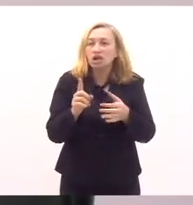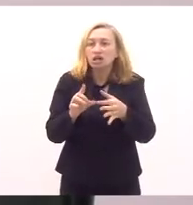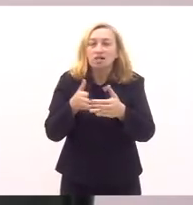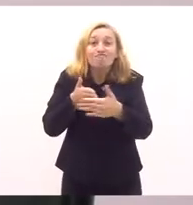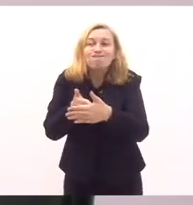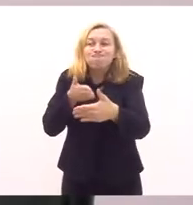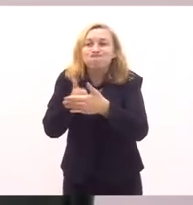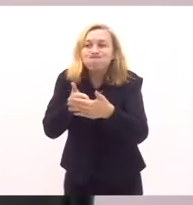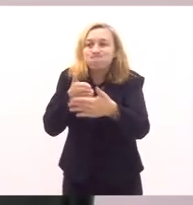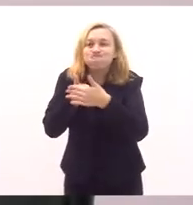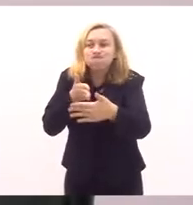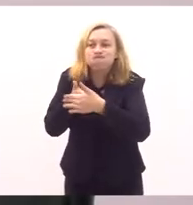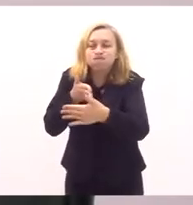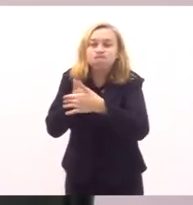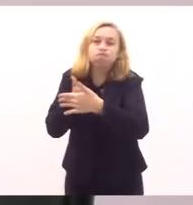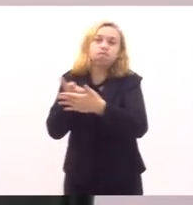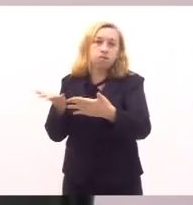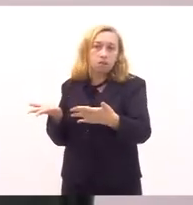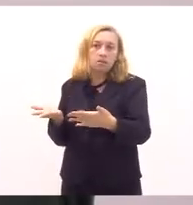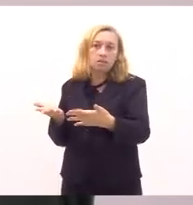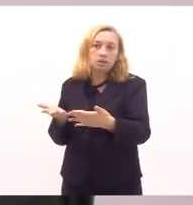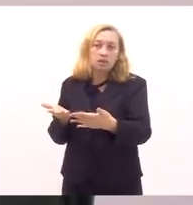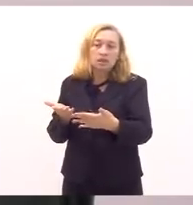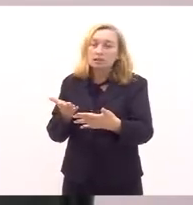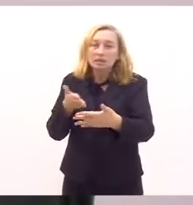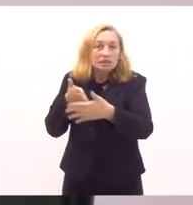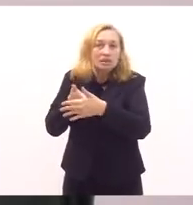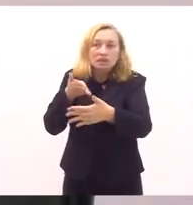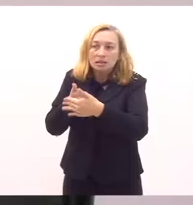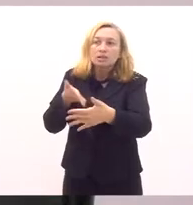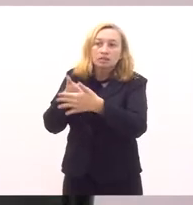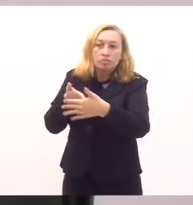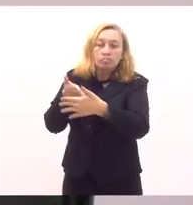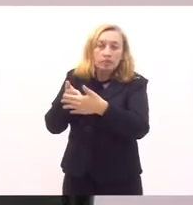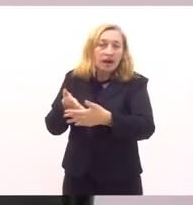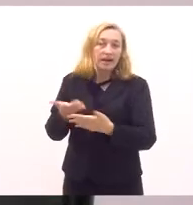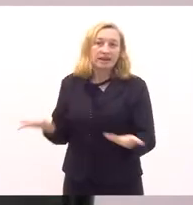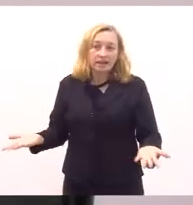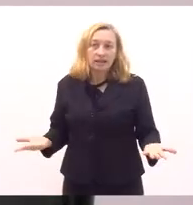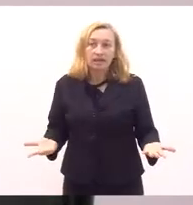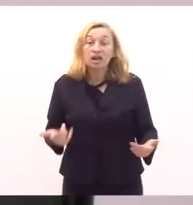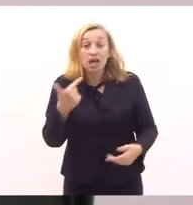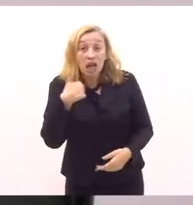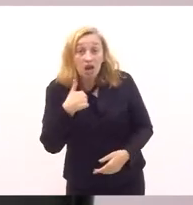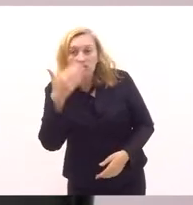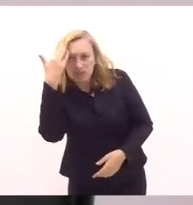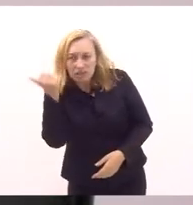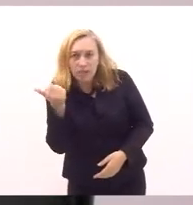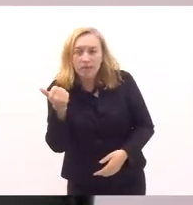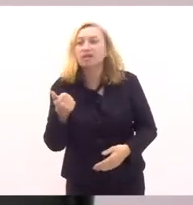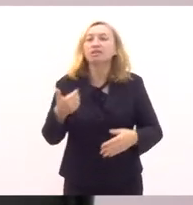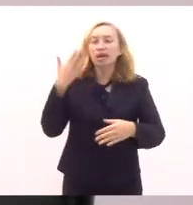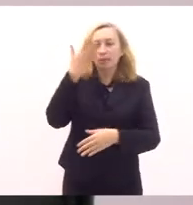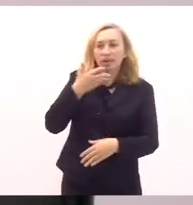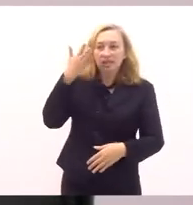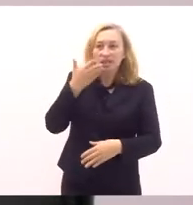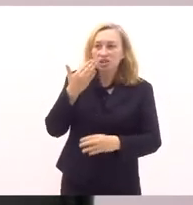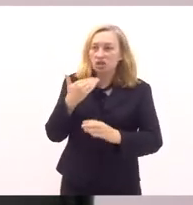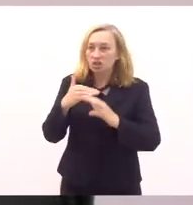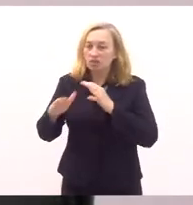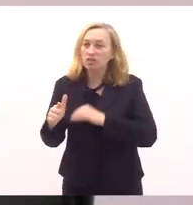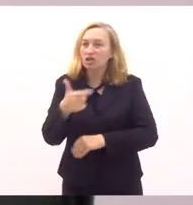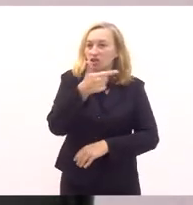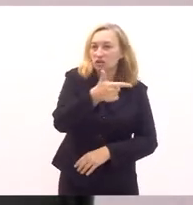chegar. E não deixam chegar. Não deixam chegar. E eu estou sabendo que a mensagem que nós mandamos